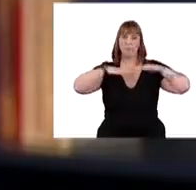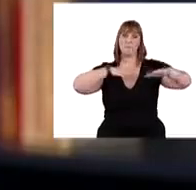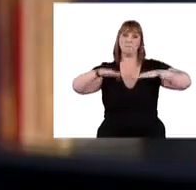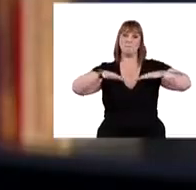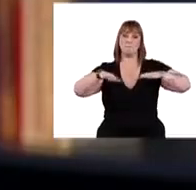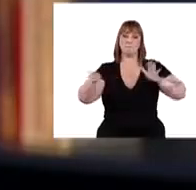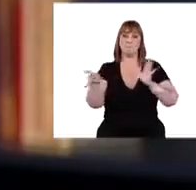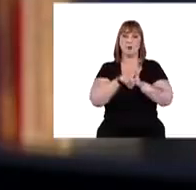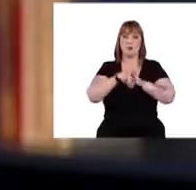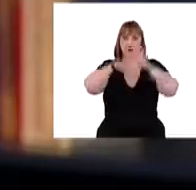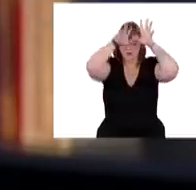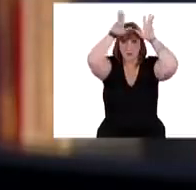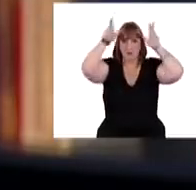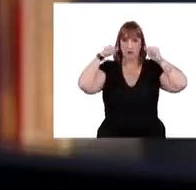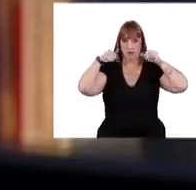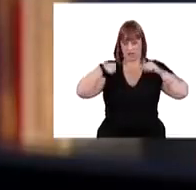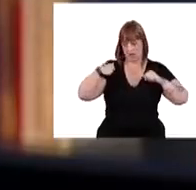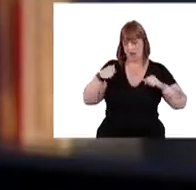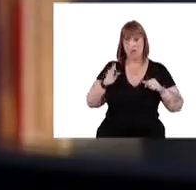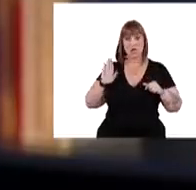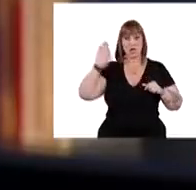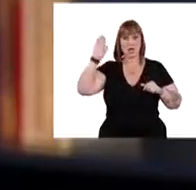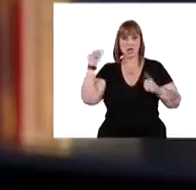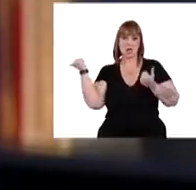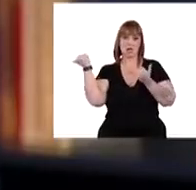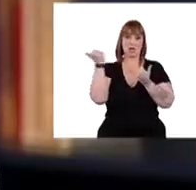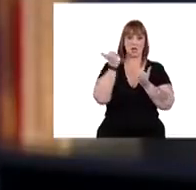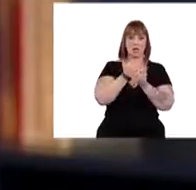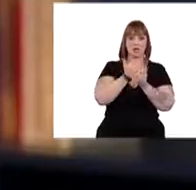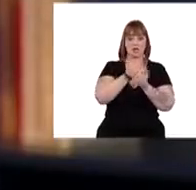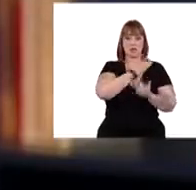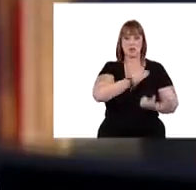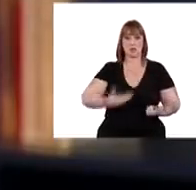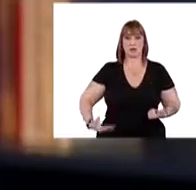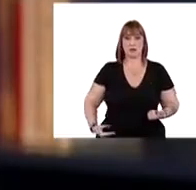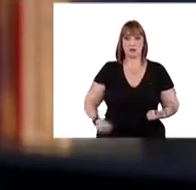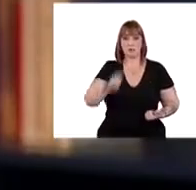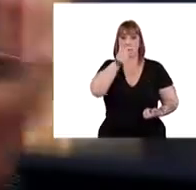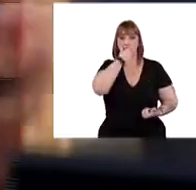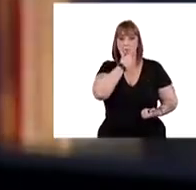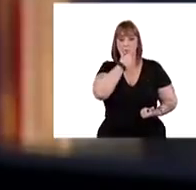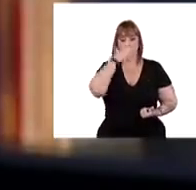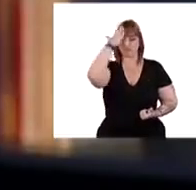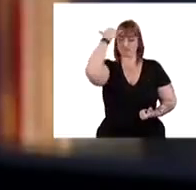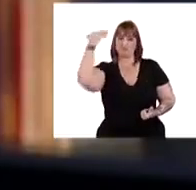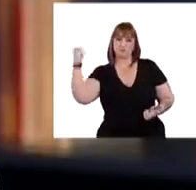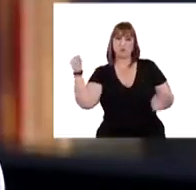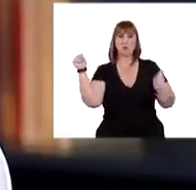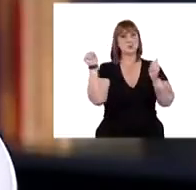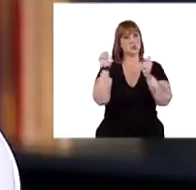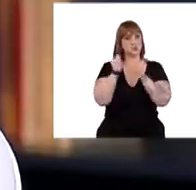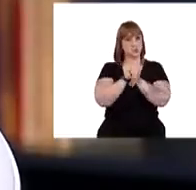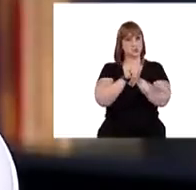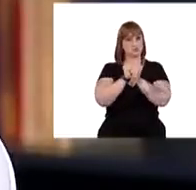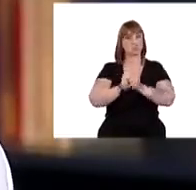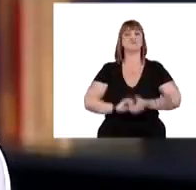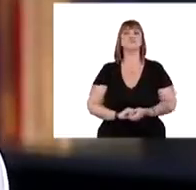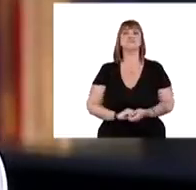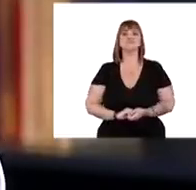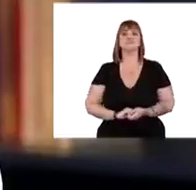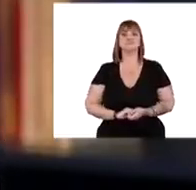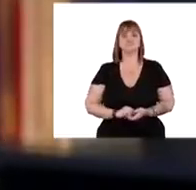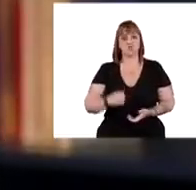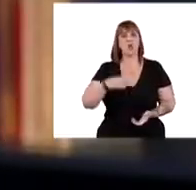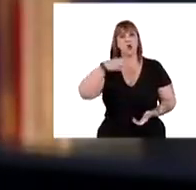indígena. Enquanto candidata à co-presidência, junto com o Guilherme Boulos, que me honra muito, né, estar junto, compondo essa chapa,